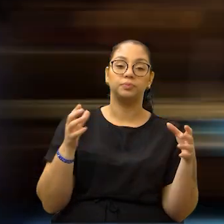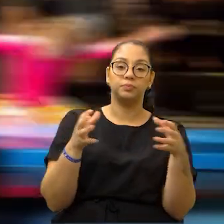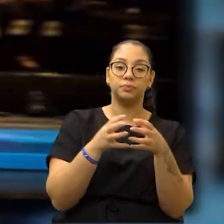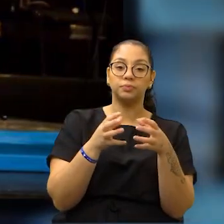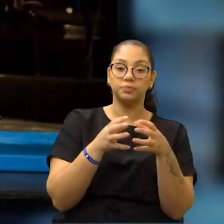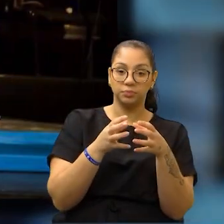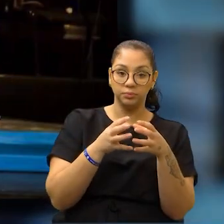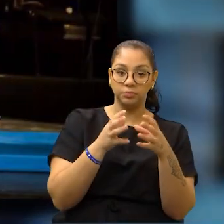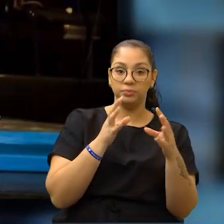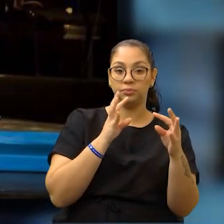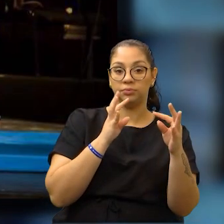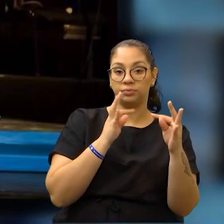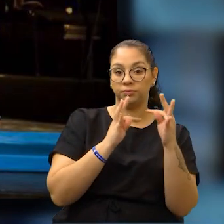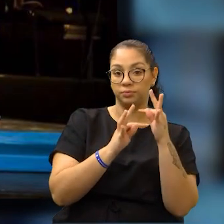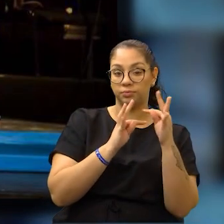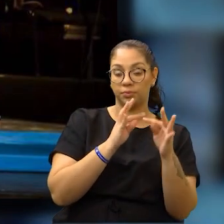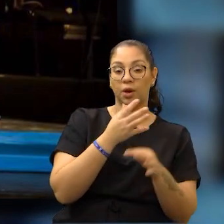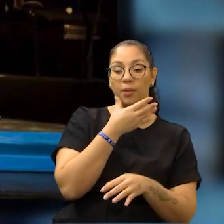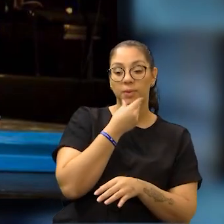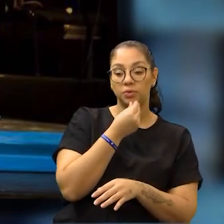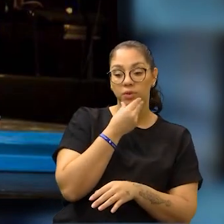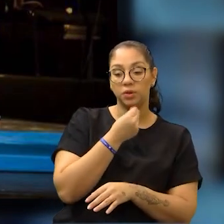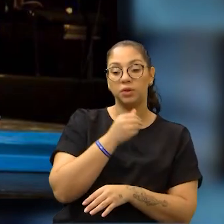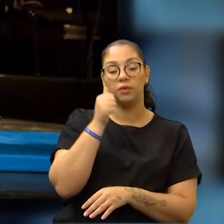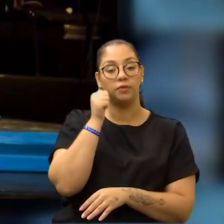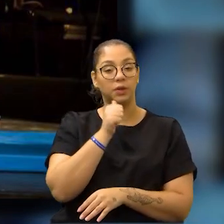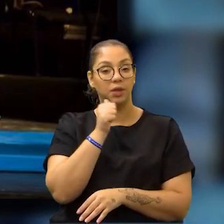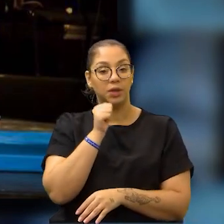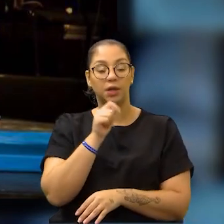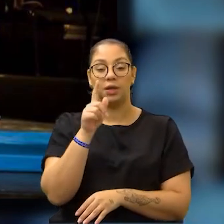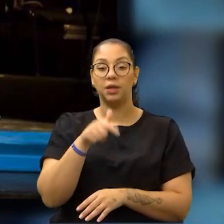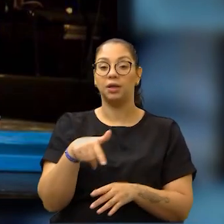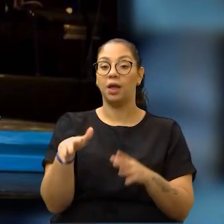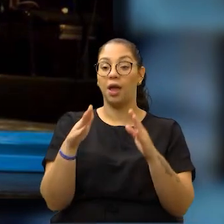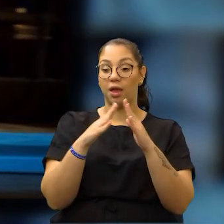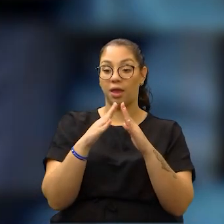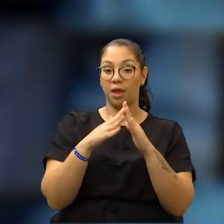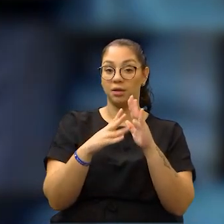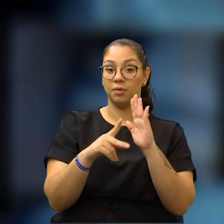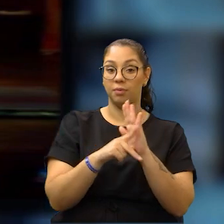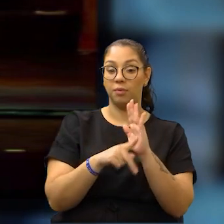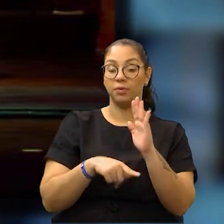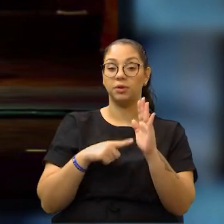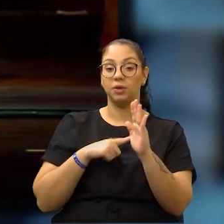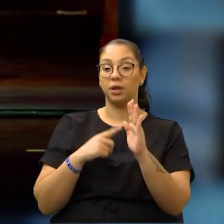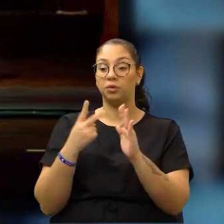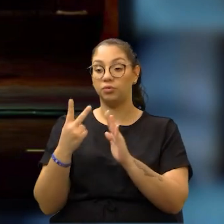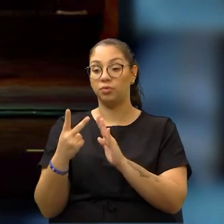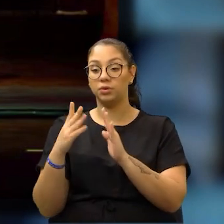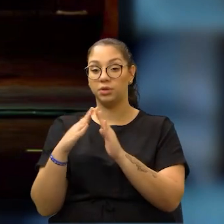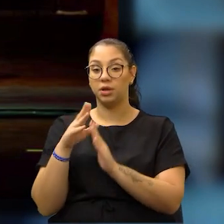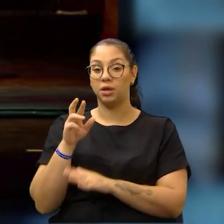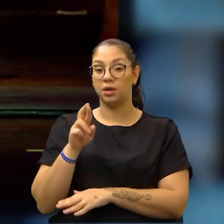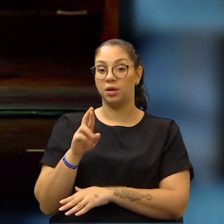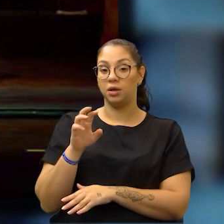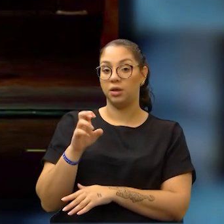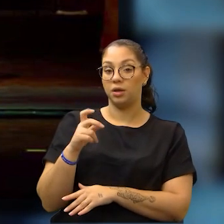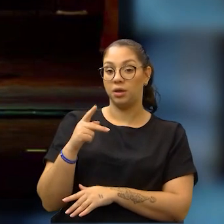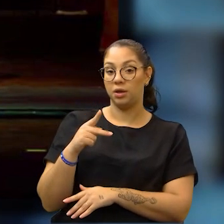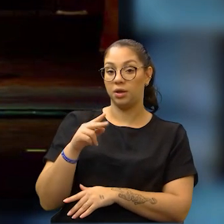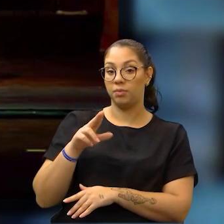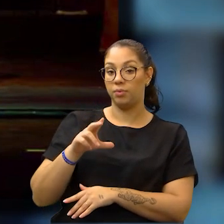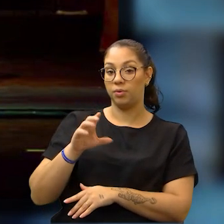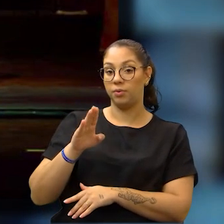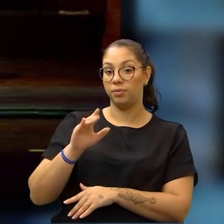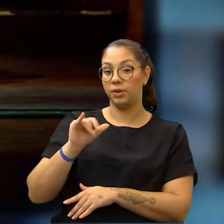uma comunidade terapêutica masculina, uma feminina, que é a Casa de Guadalupe. A gente tem 2 repúblicas, uma masculina